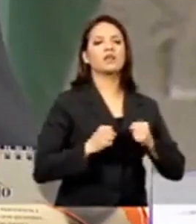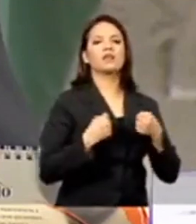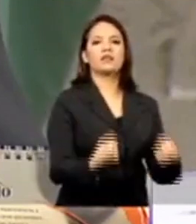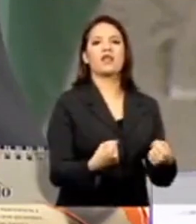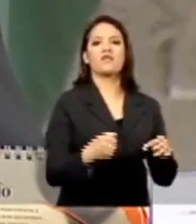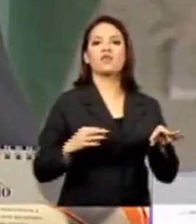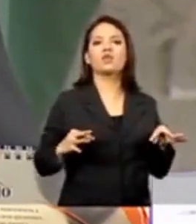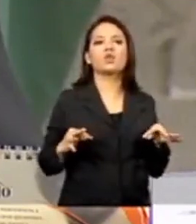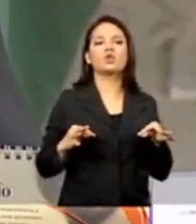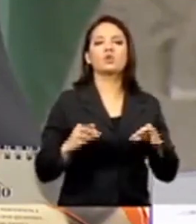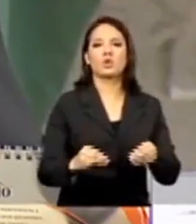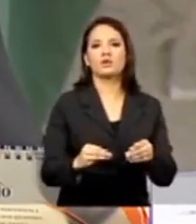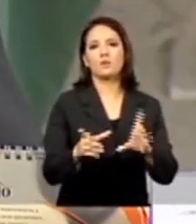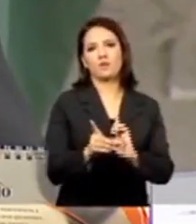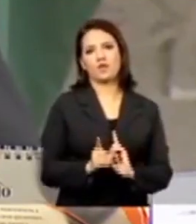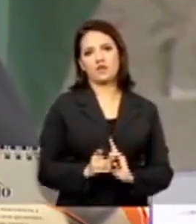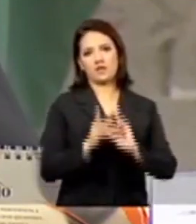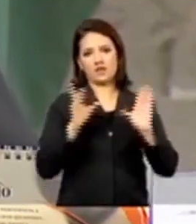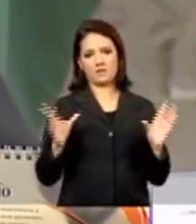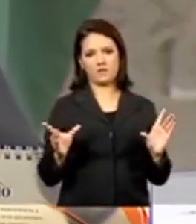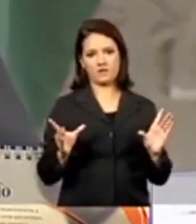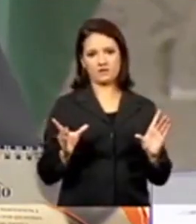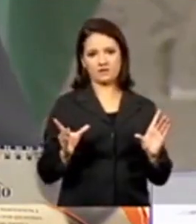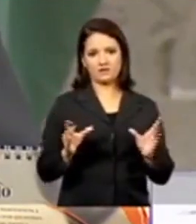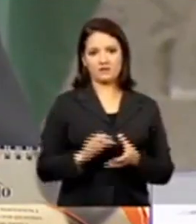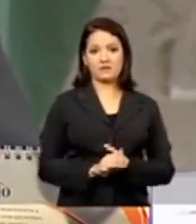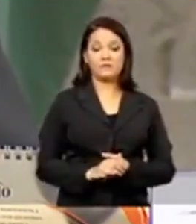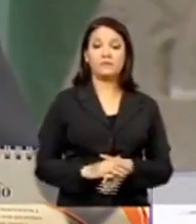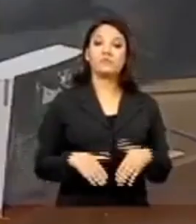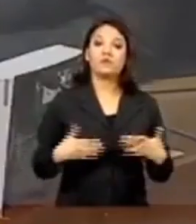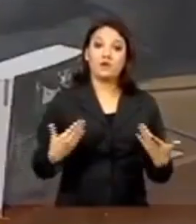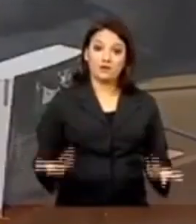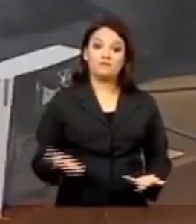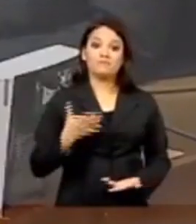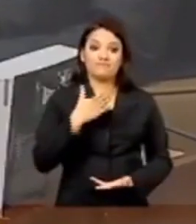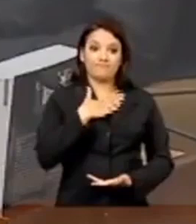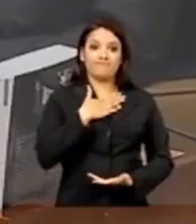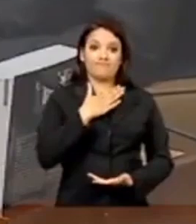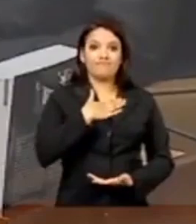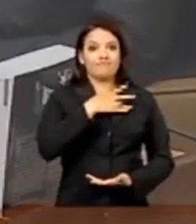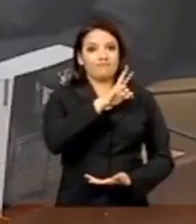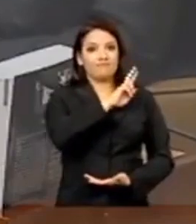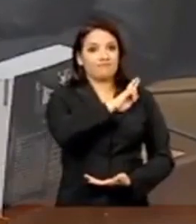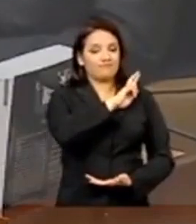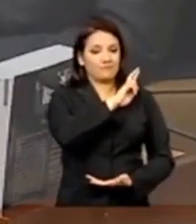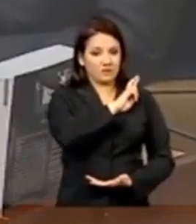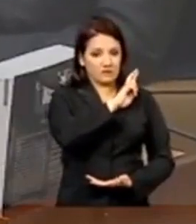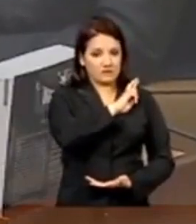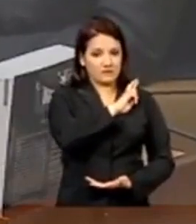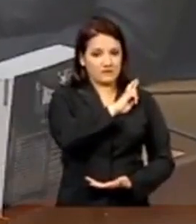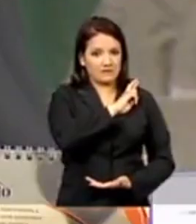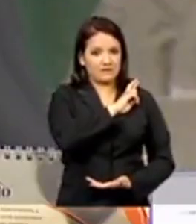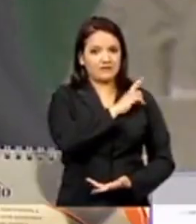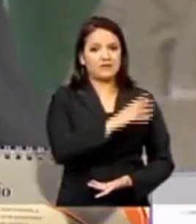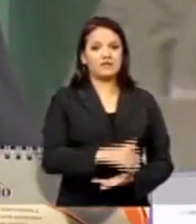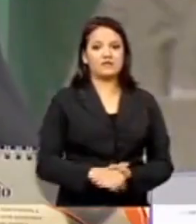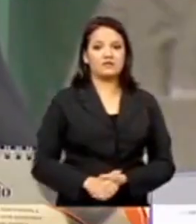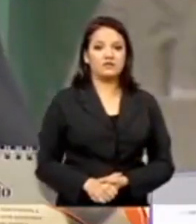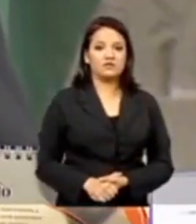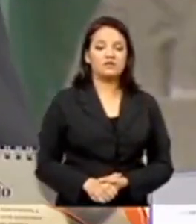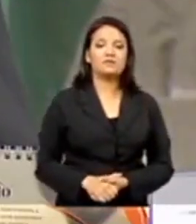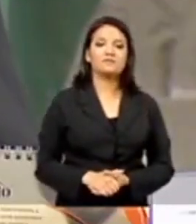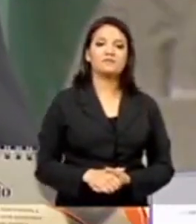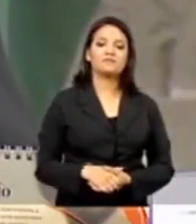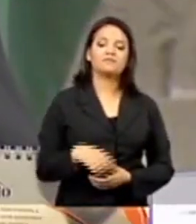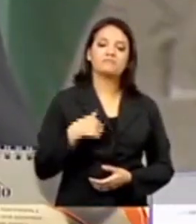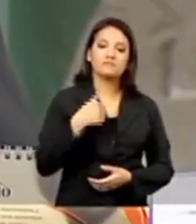do regime democrático. Cumpre-me, senhor presidente, senhoras ministras, senhores ministros, dizer